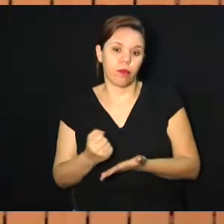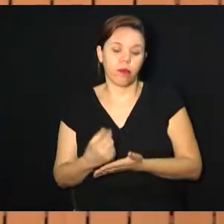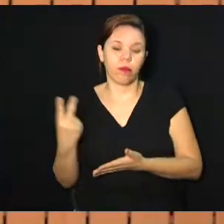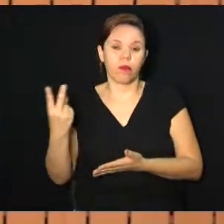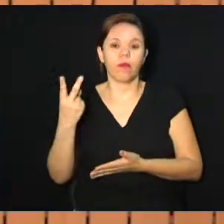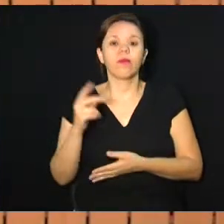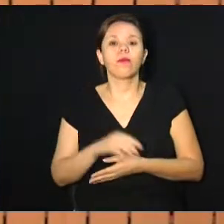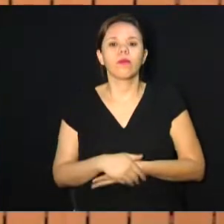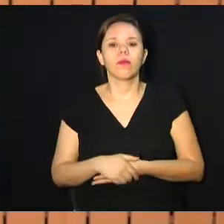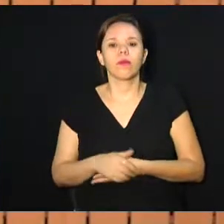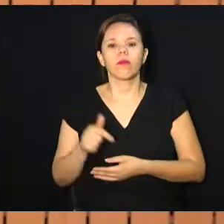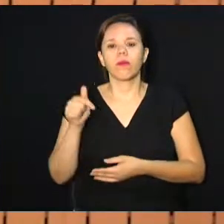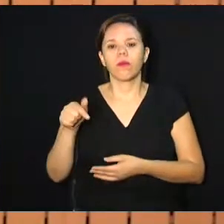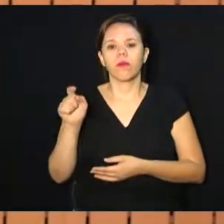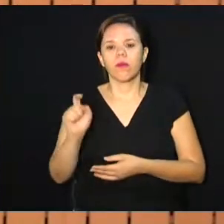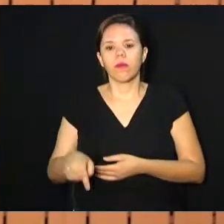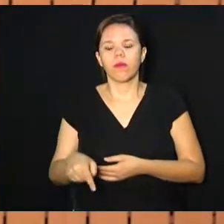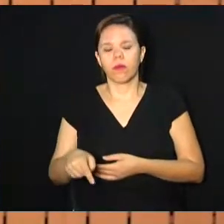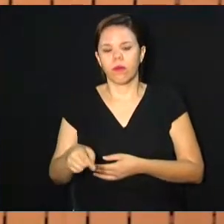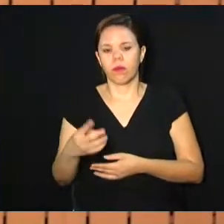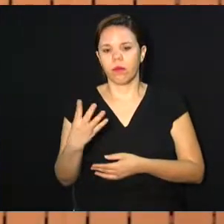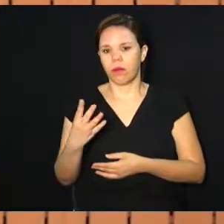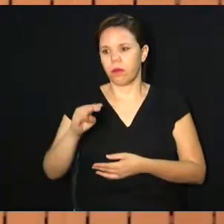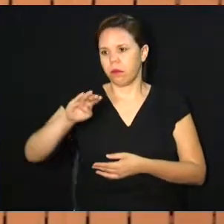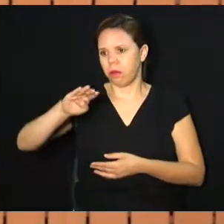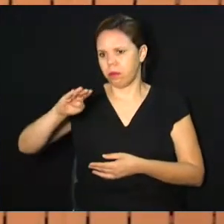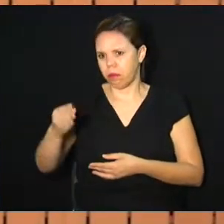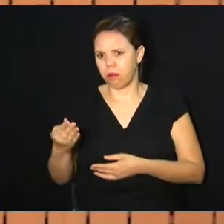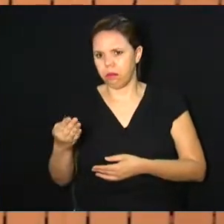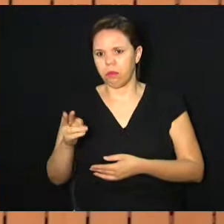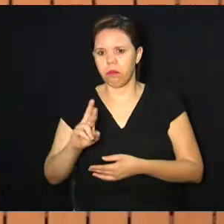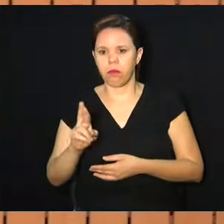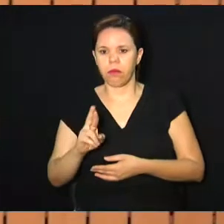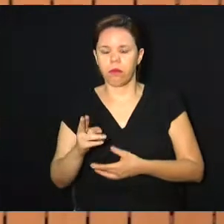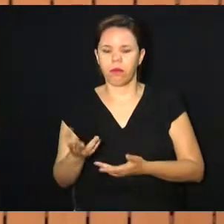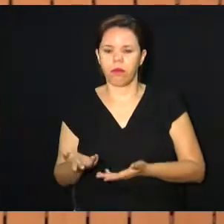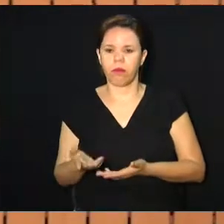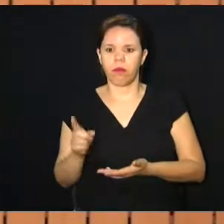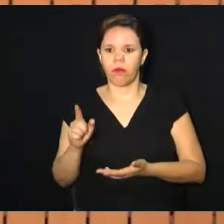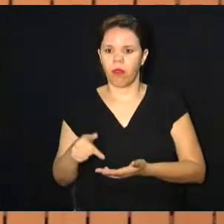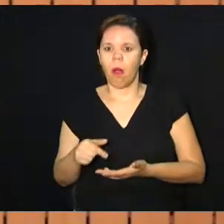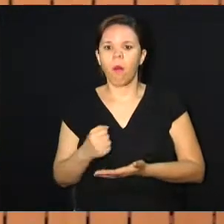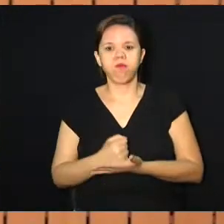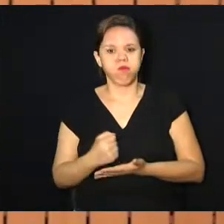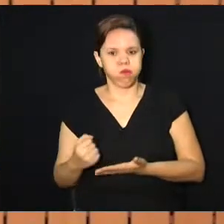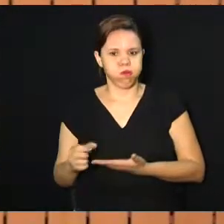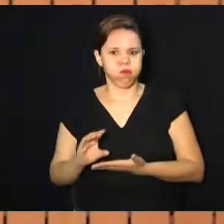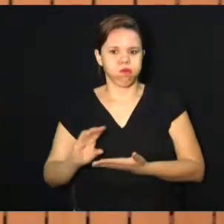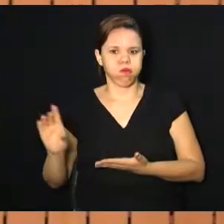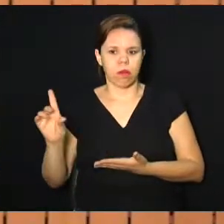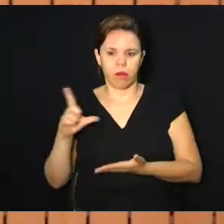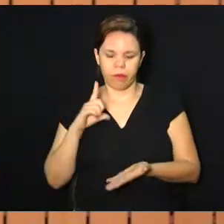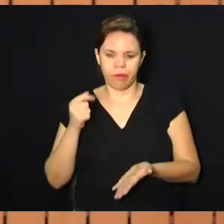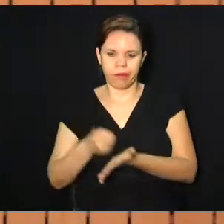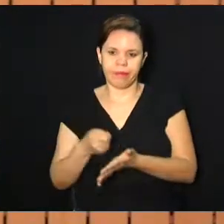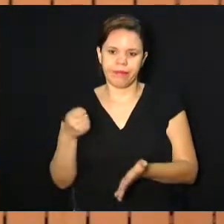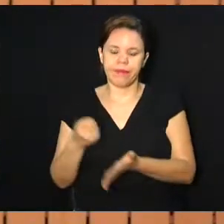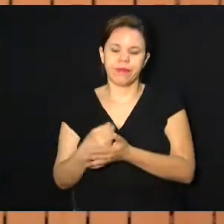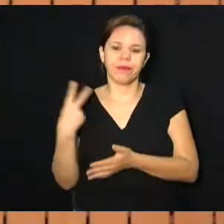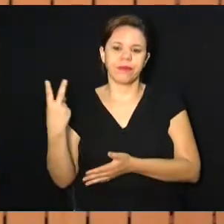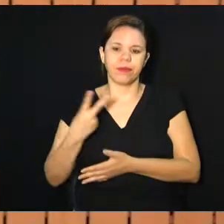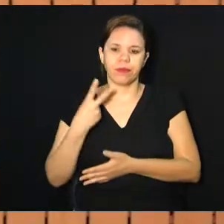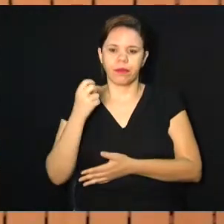de aproximadamente 7,4 bilhões de reais, é um contrato bilionário, e que exige, né, investimentos no valor aproximado